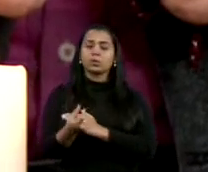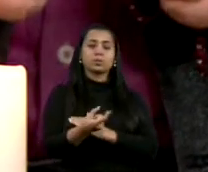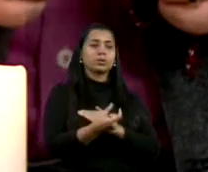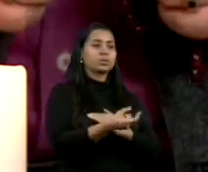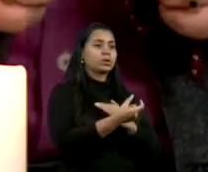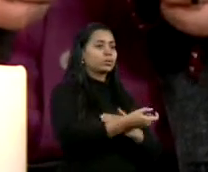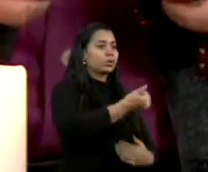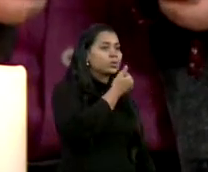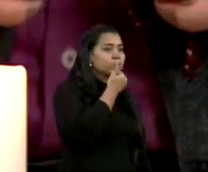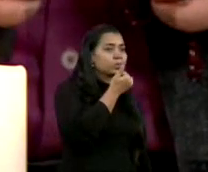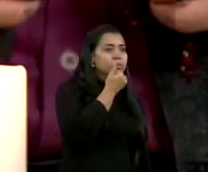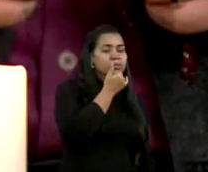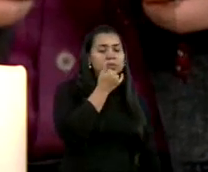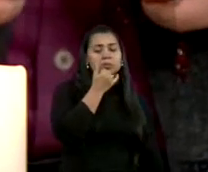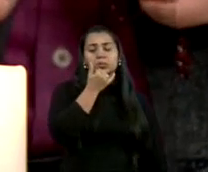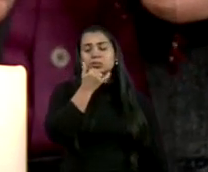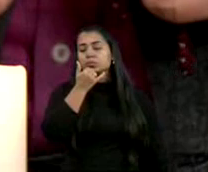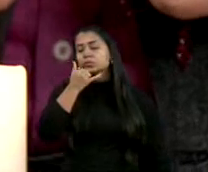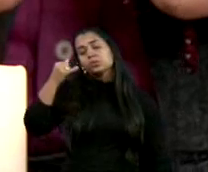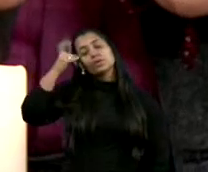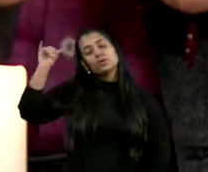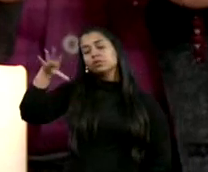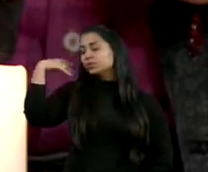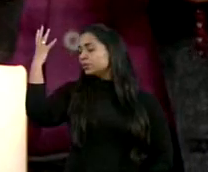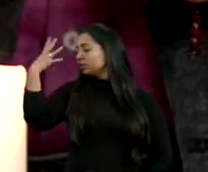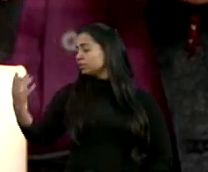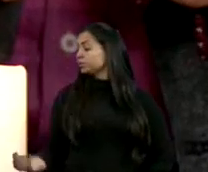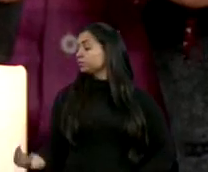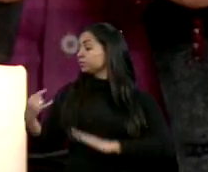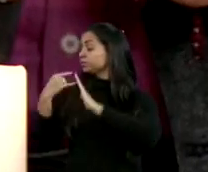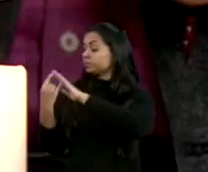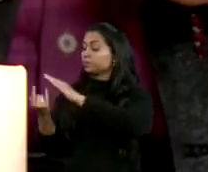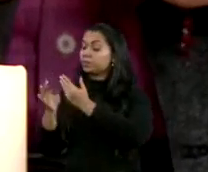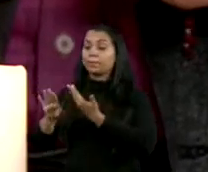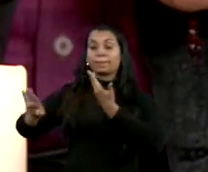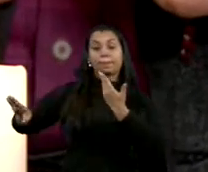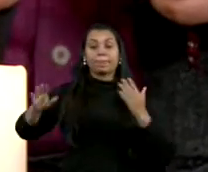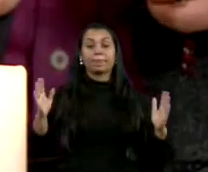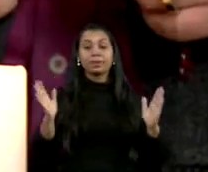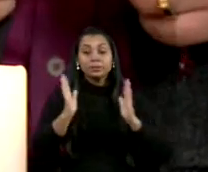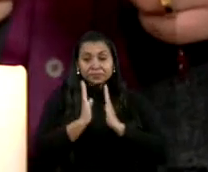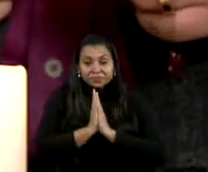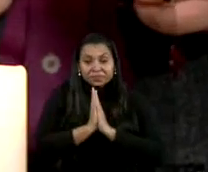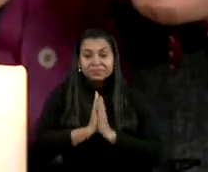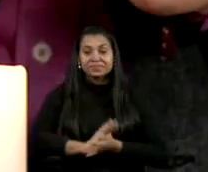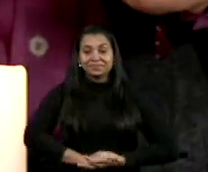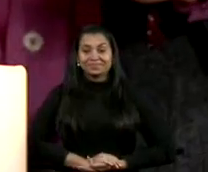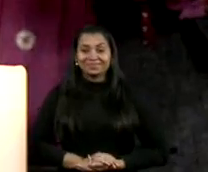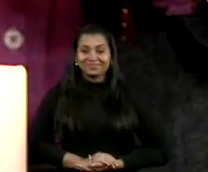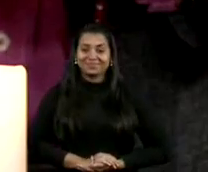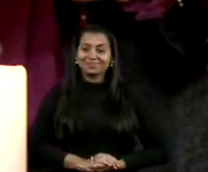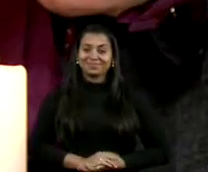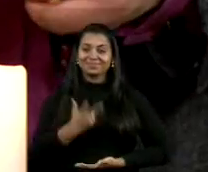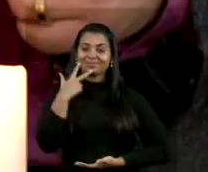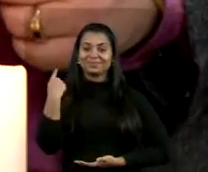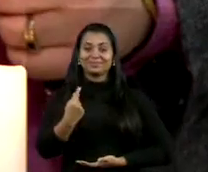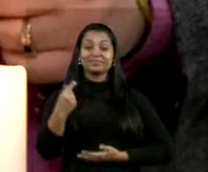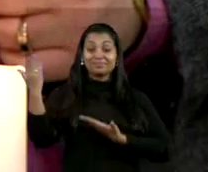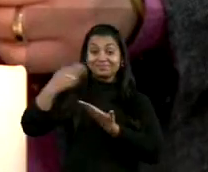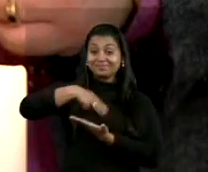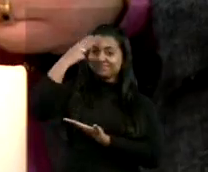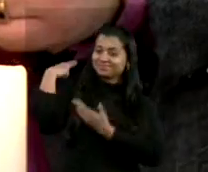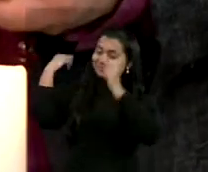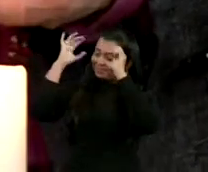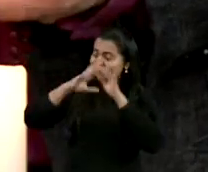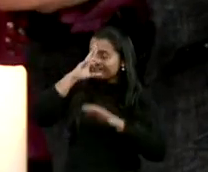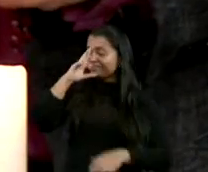nós perdoamos a quem nos tem ofendido. E não nos deixeis cair em tentação, mas livrai-nos do mal. Amém. Ave